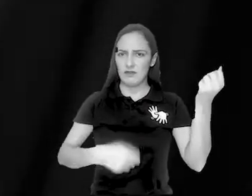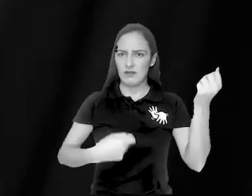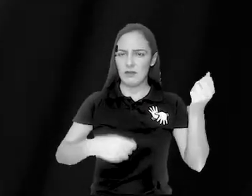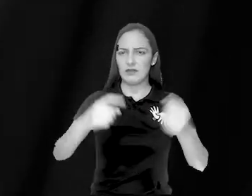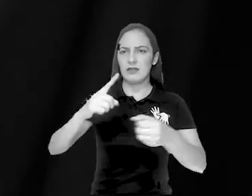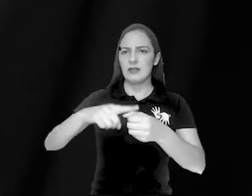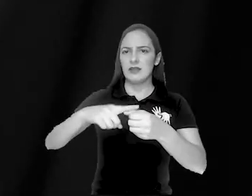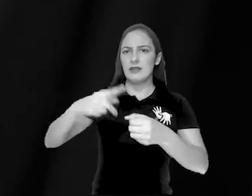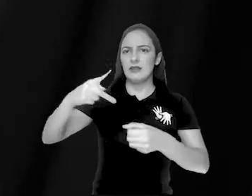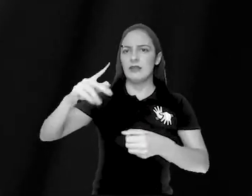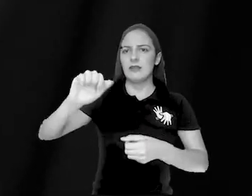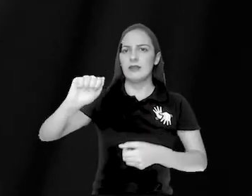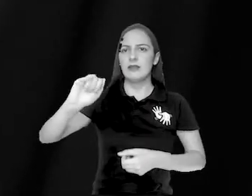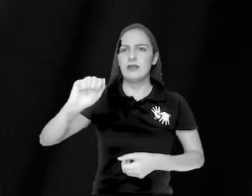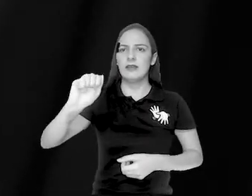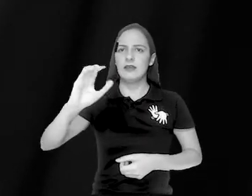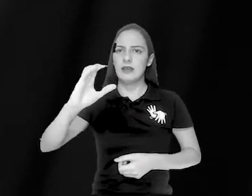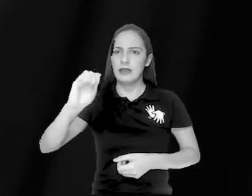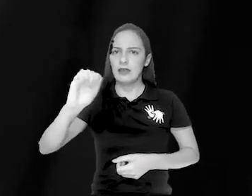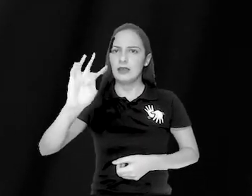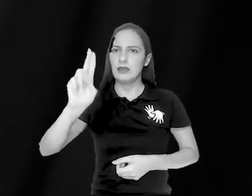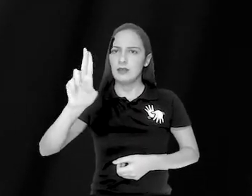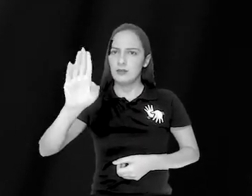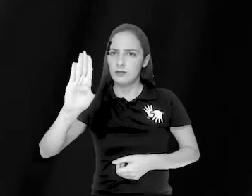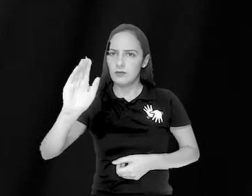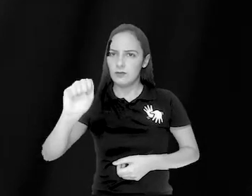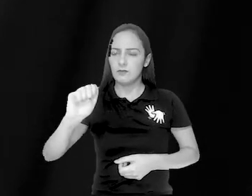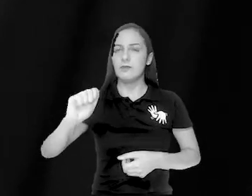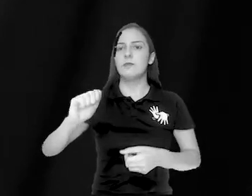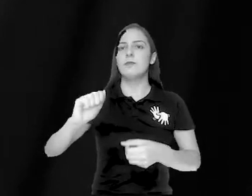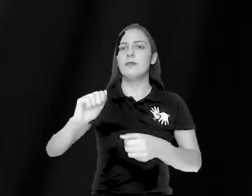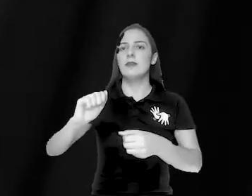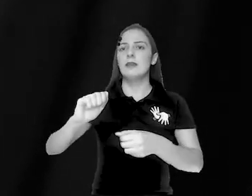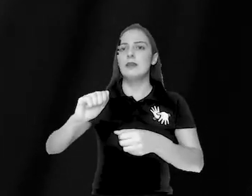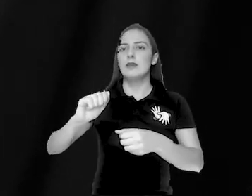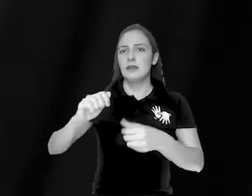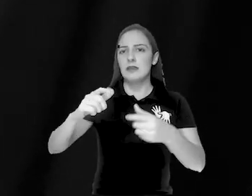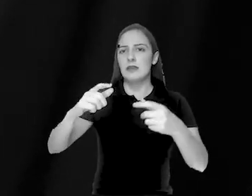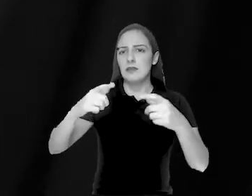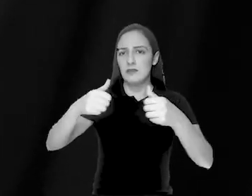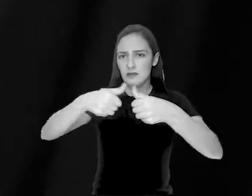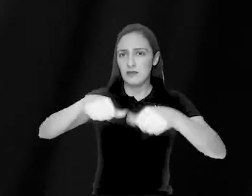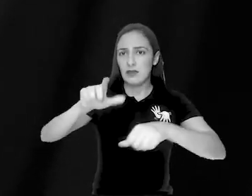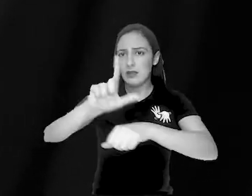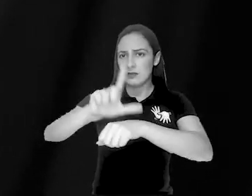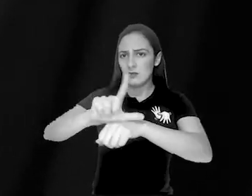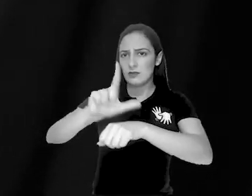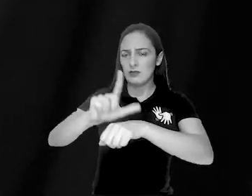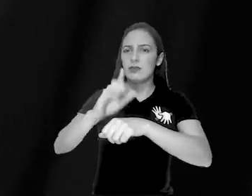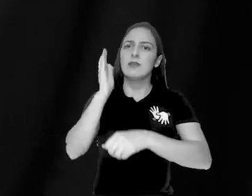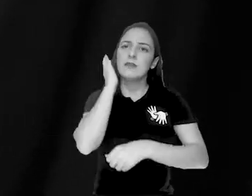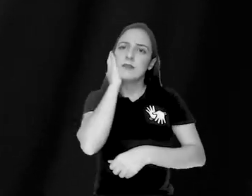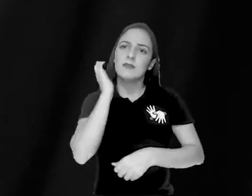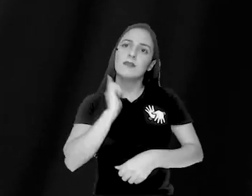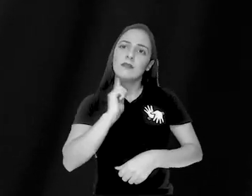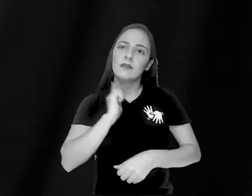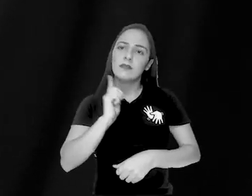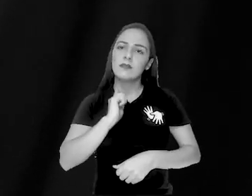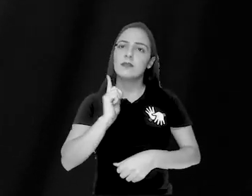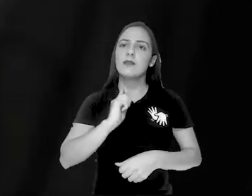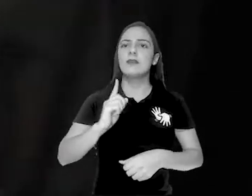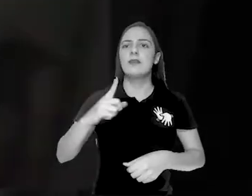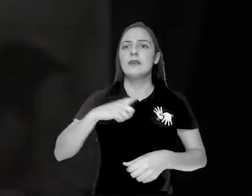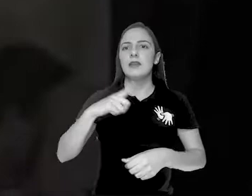Pecatuba, distrito de Leopoldina, na zona da Mata Mineira. Nós tivemos a ideia desse festival através da Festa do Arroz